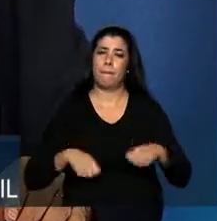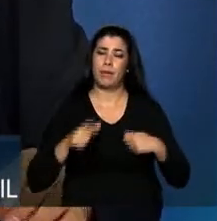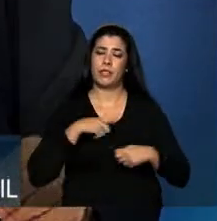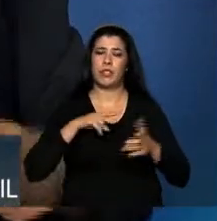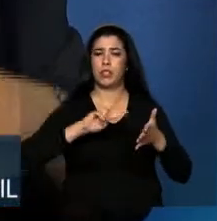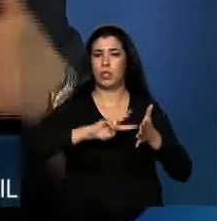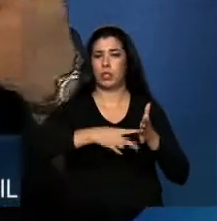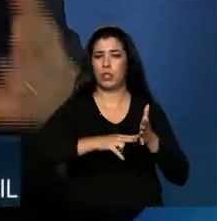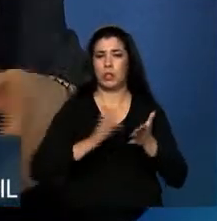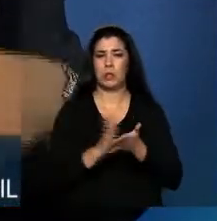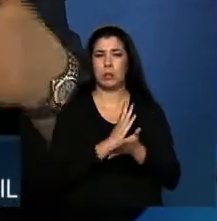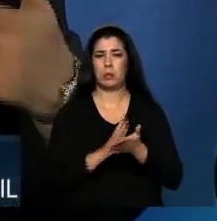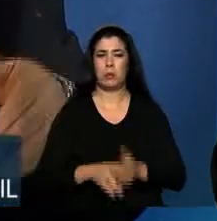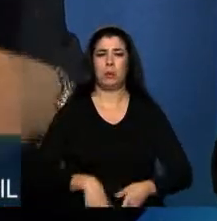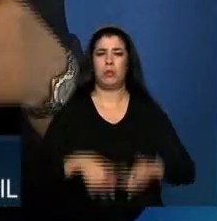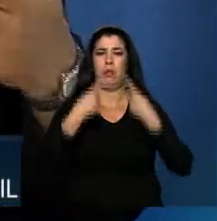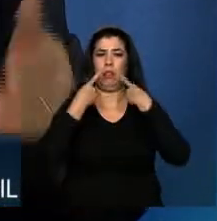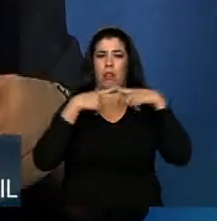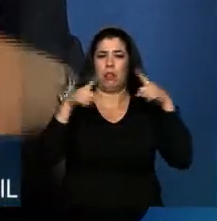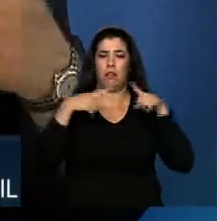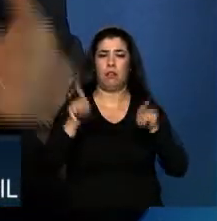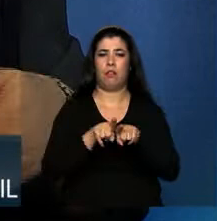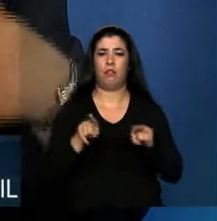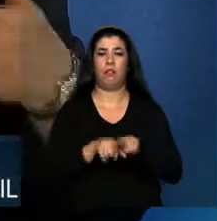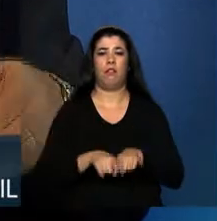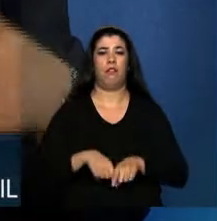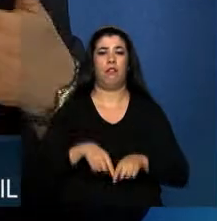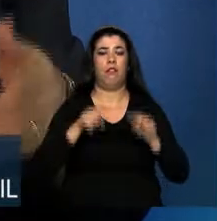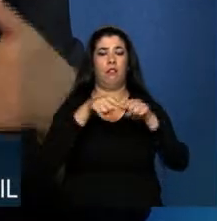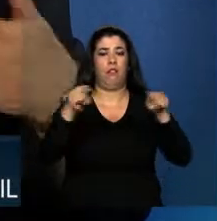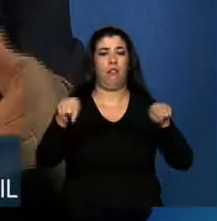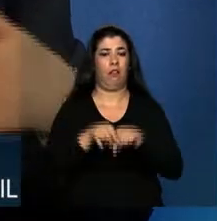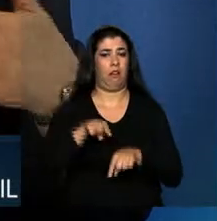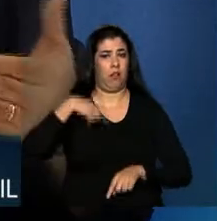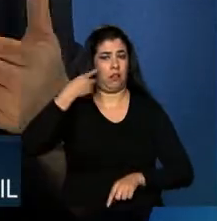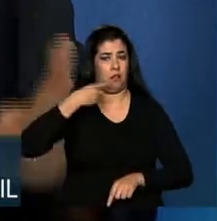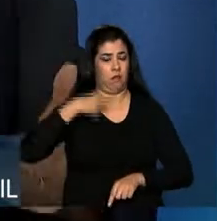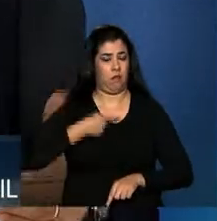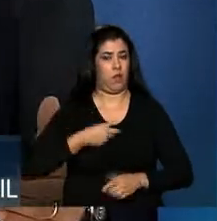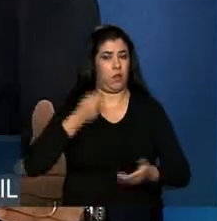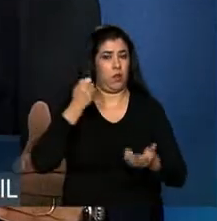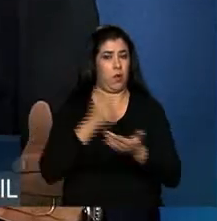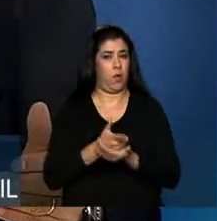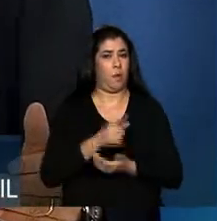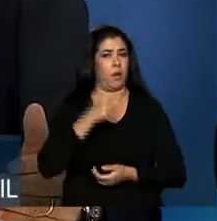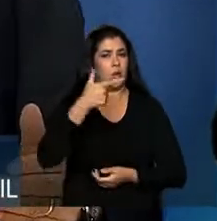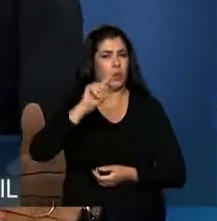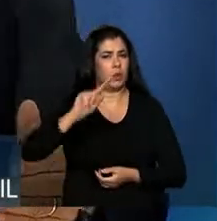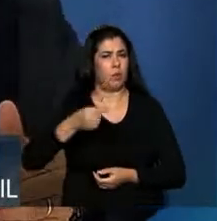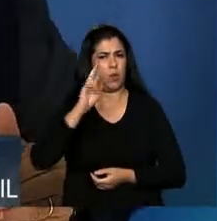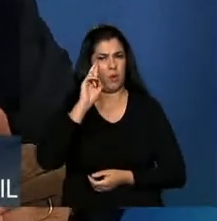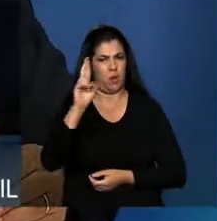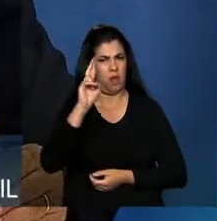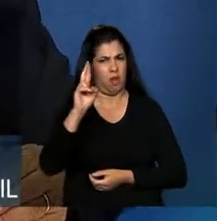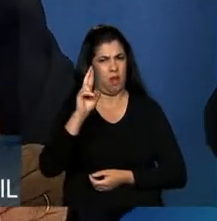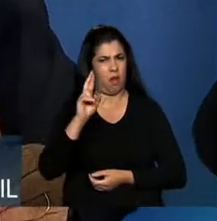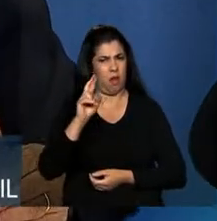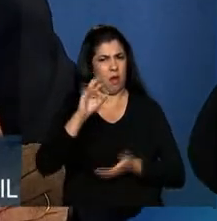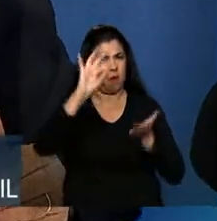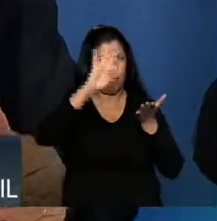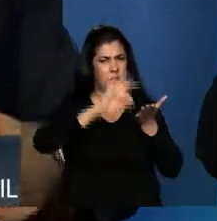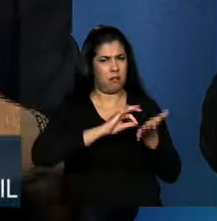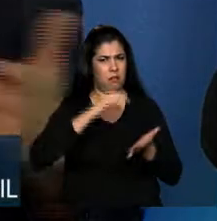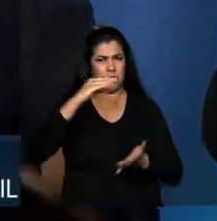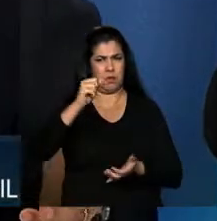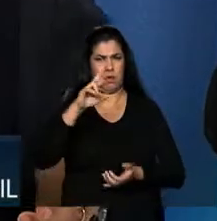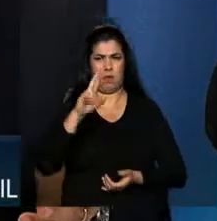lugares, alguns escritórios particulares cobram até R$ 2.000 para fazer um CAR de um agricultor